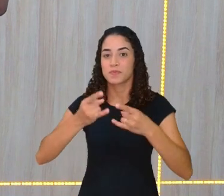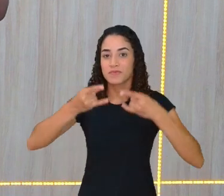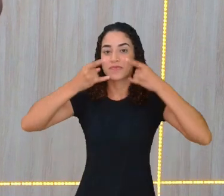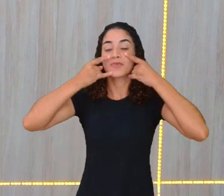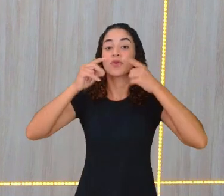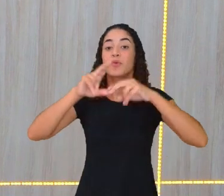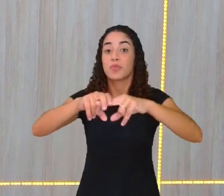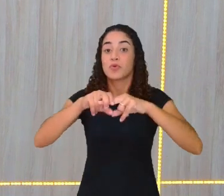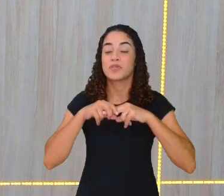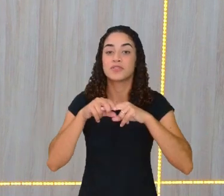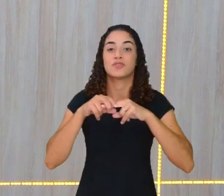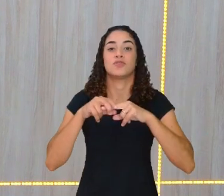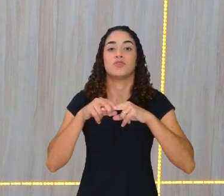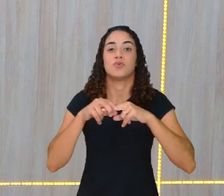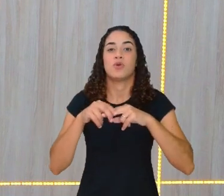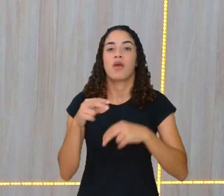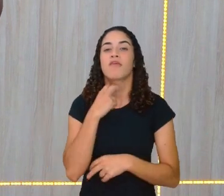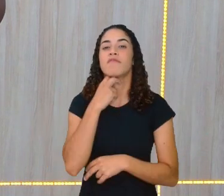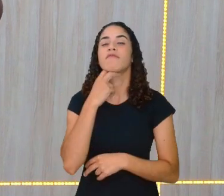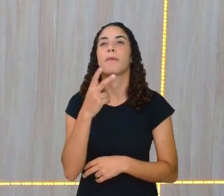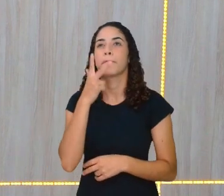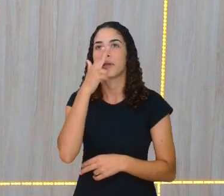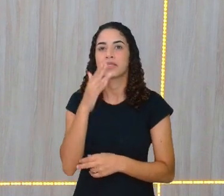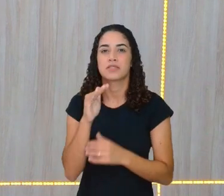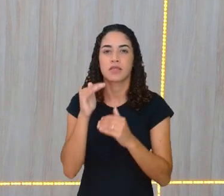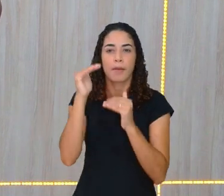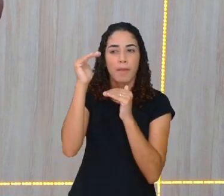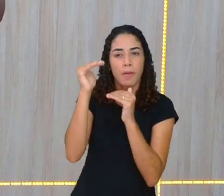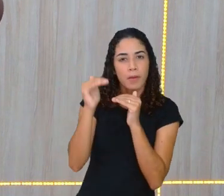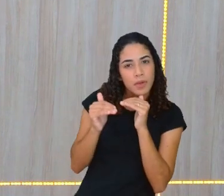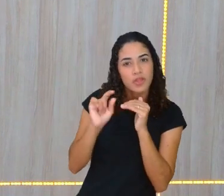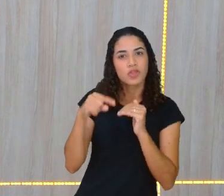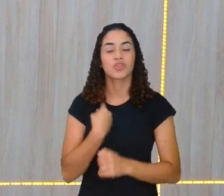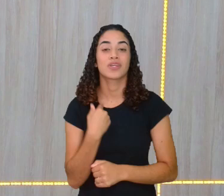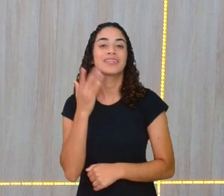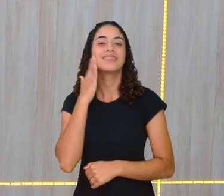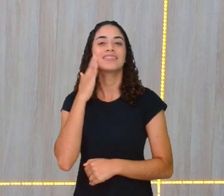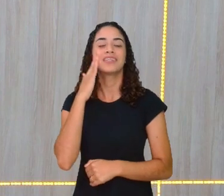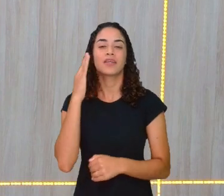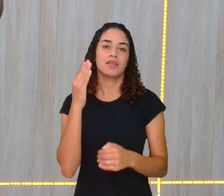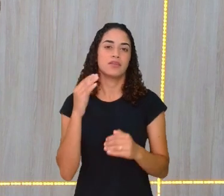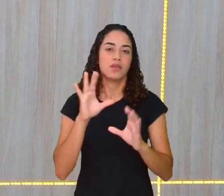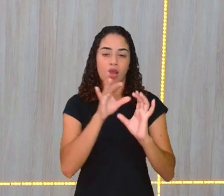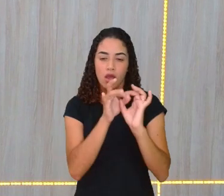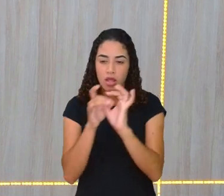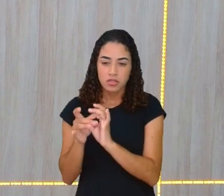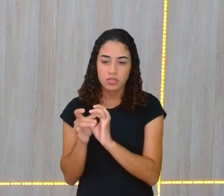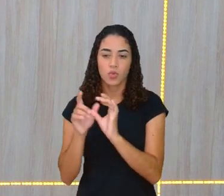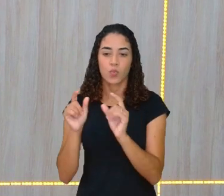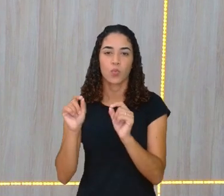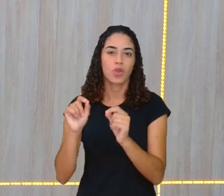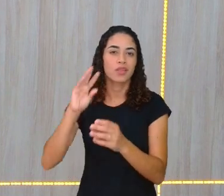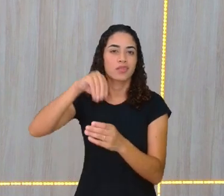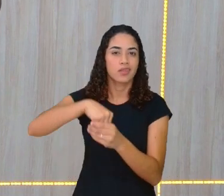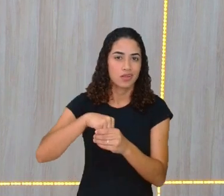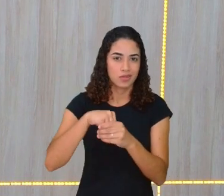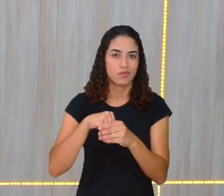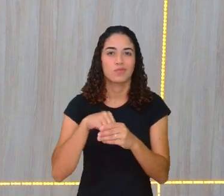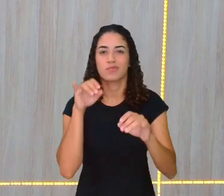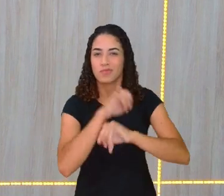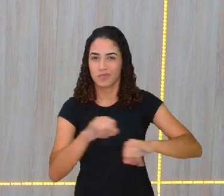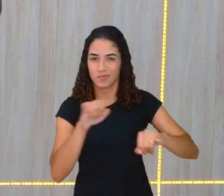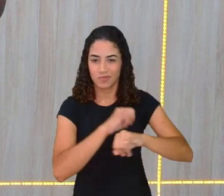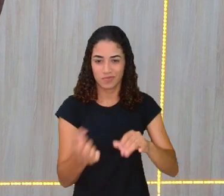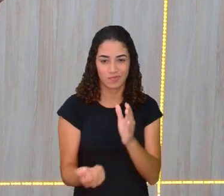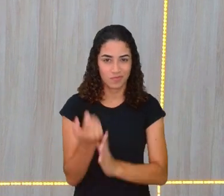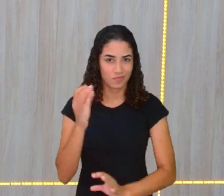tom de voz fica abaixo. Então, a gente entende todo o contexto de circulação em que aquela notícia foi produzida, que é